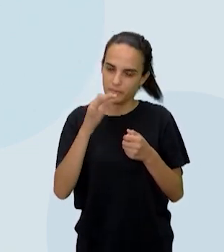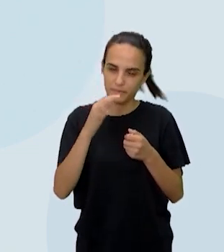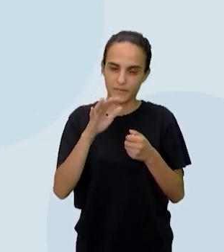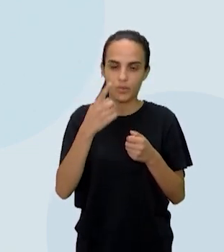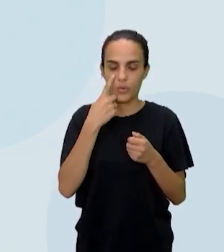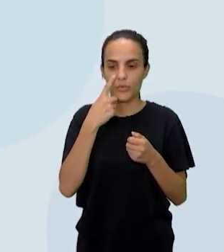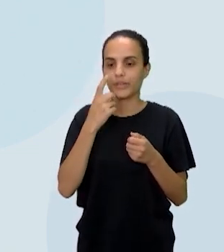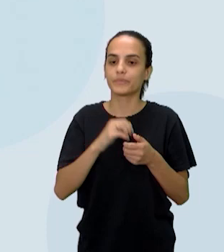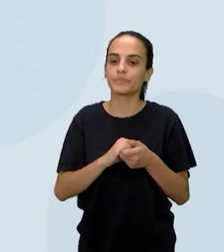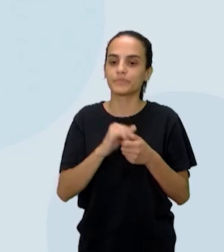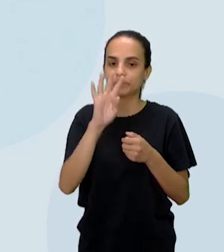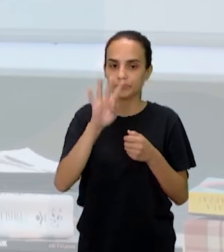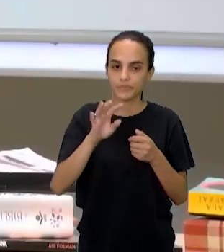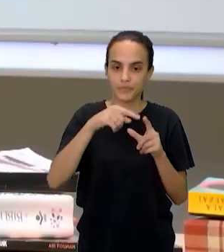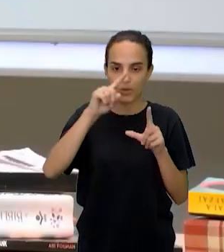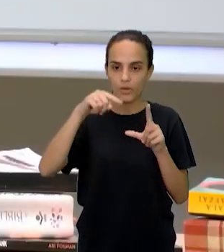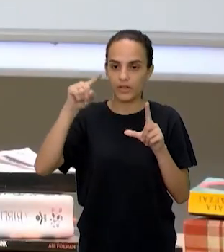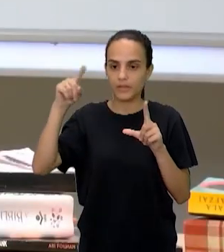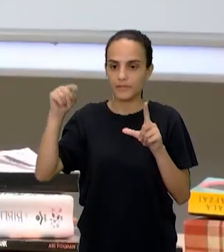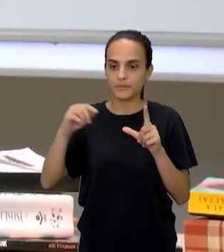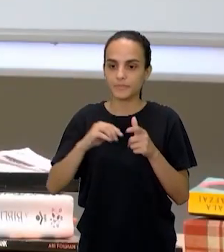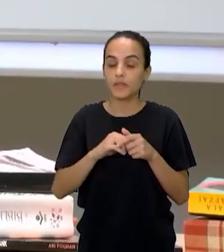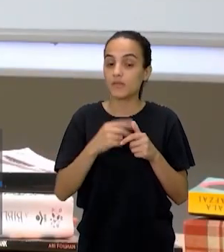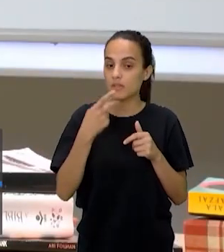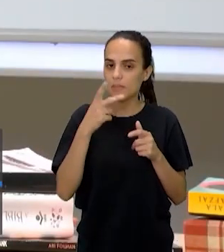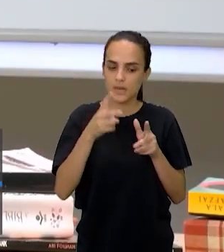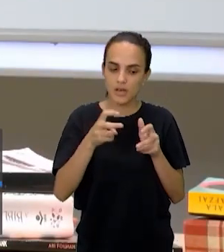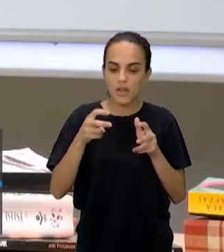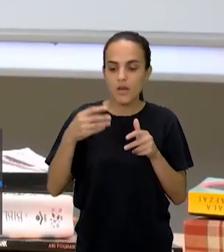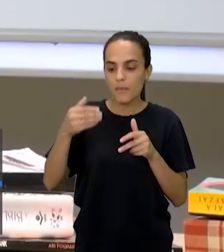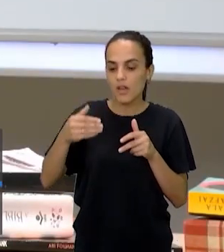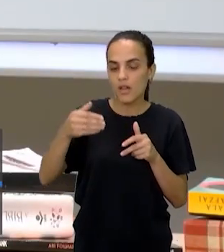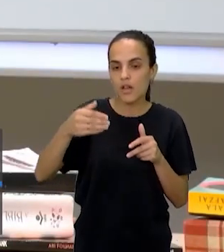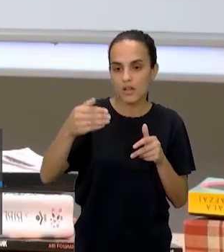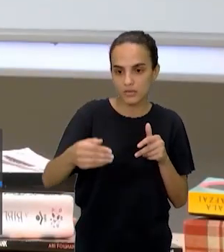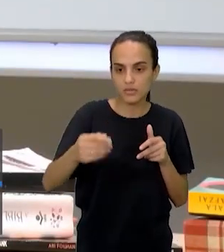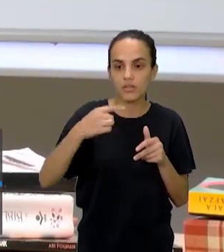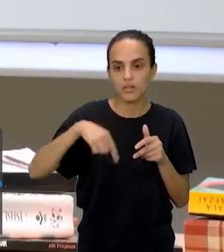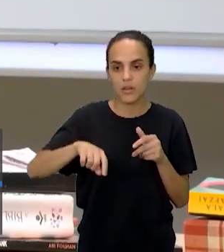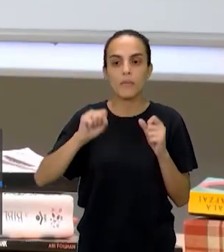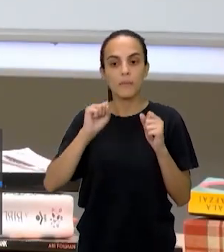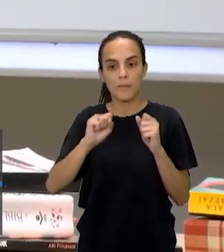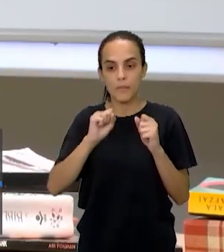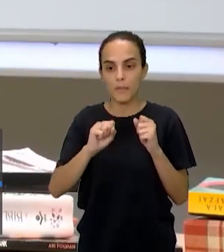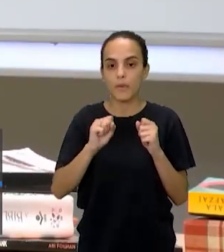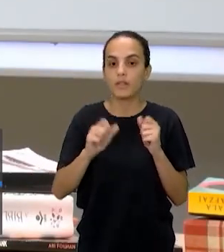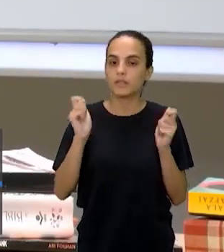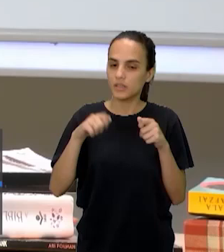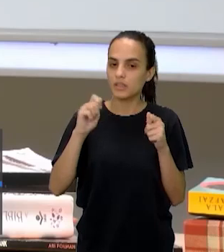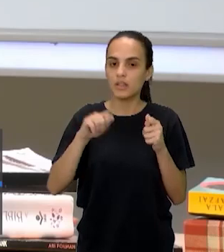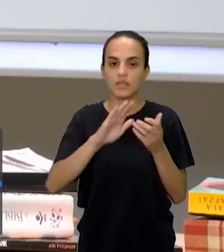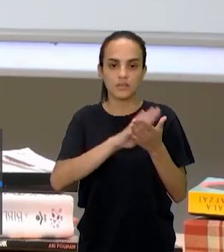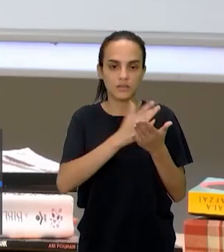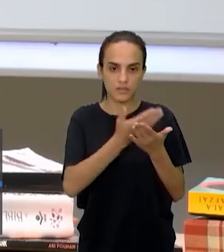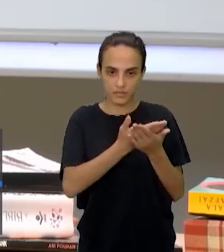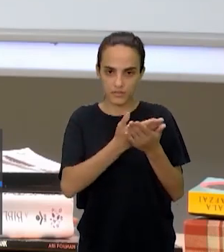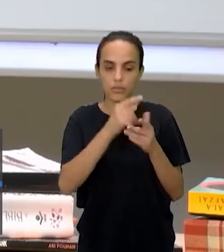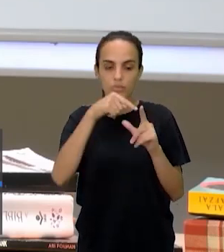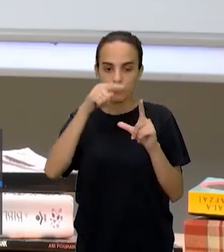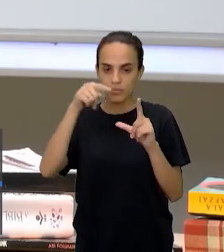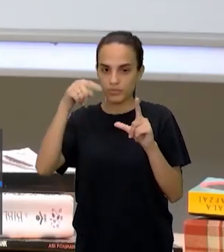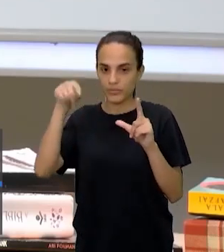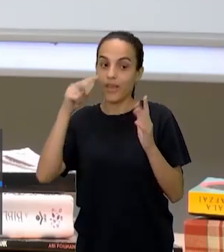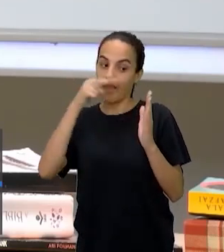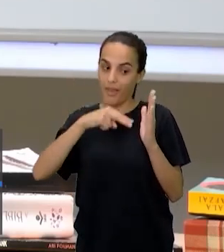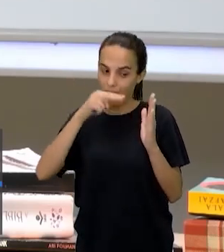que eu estou vendo aqui no gráfico. Então você percebe que com o passar do tempo a gente pode fazer uma das possíveis interpretações desse gráfico, porque